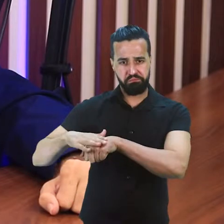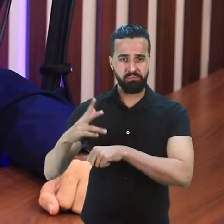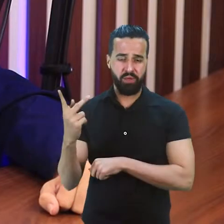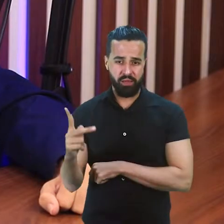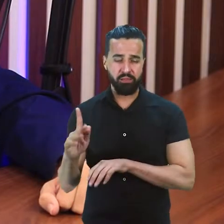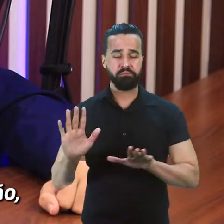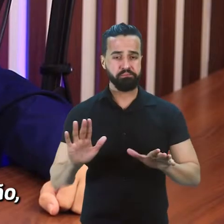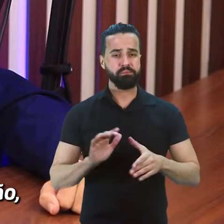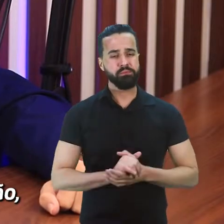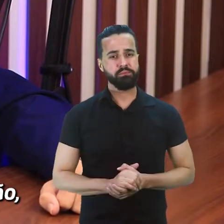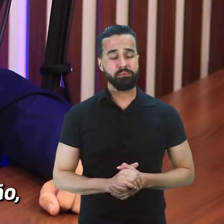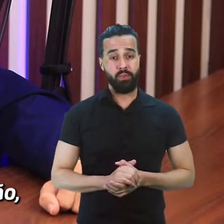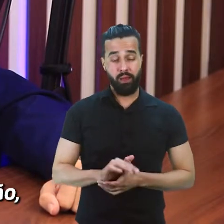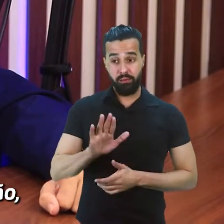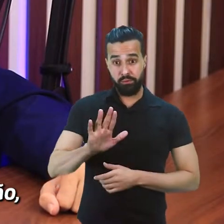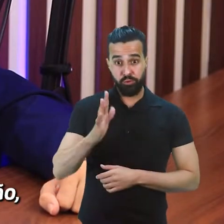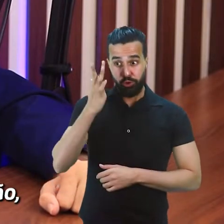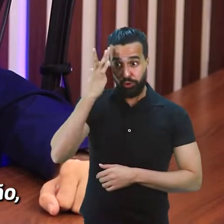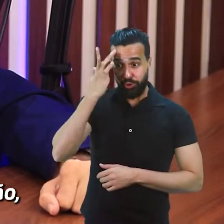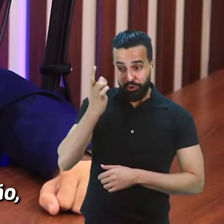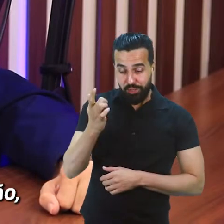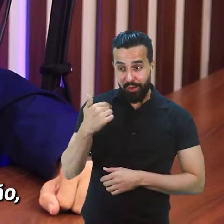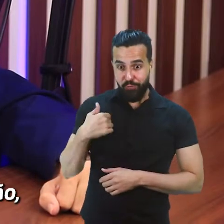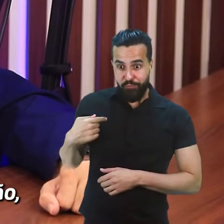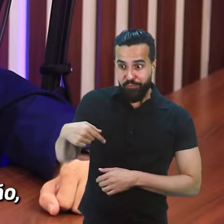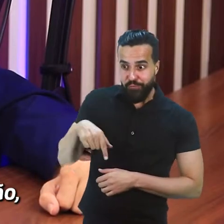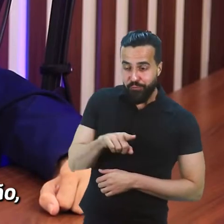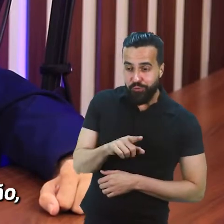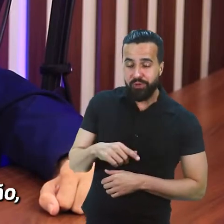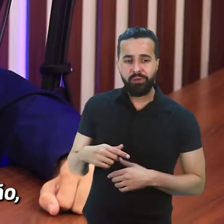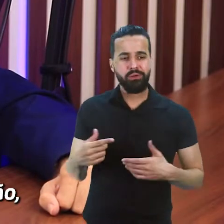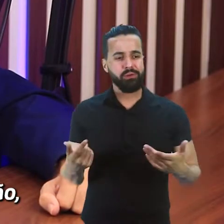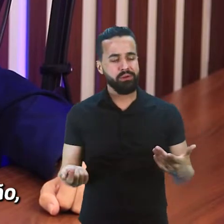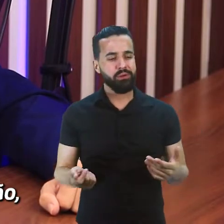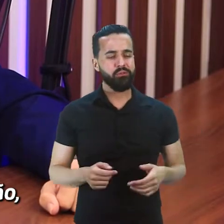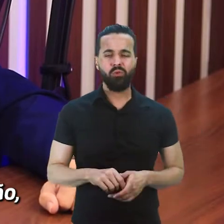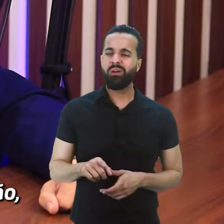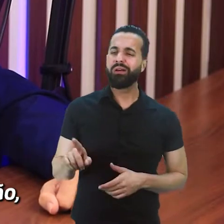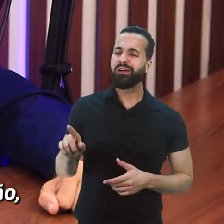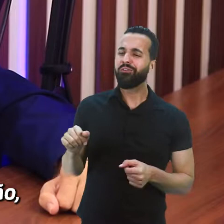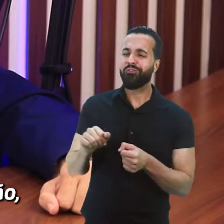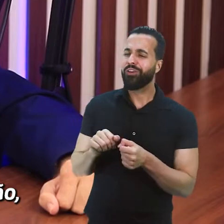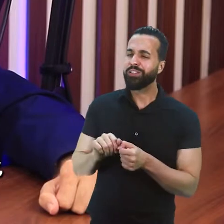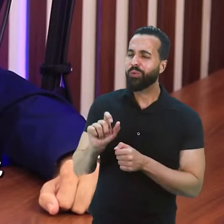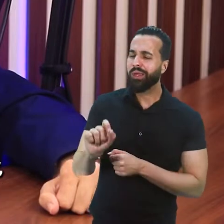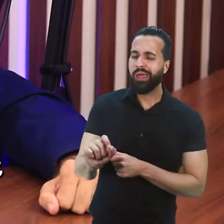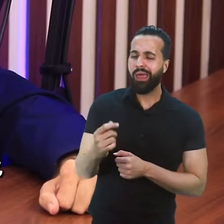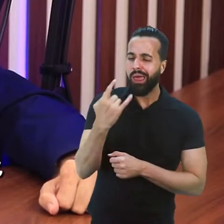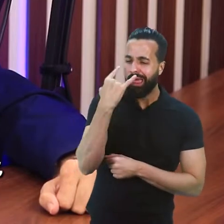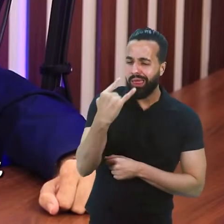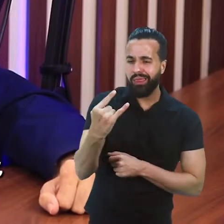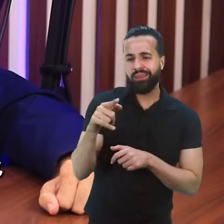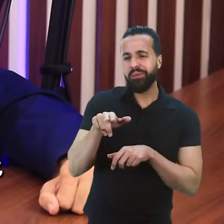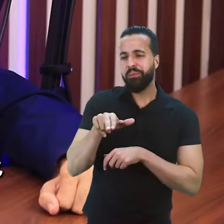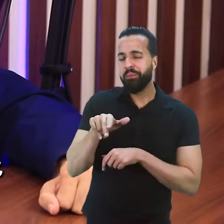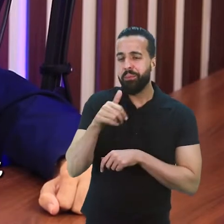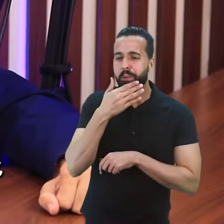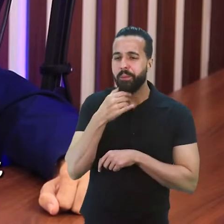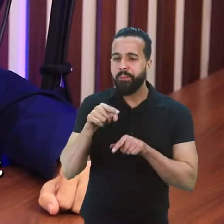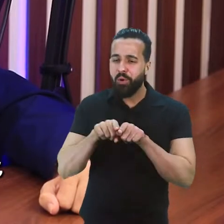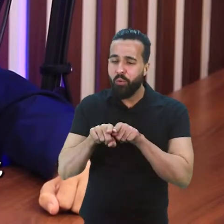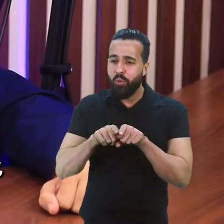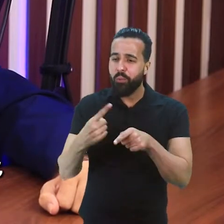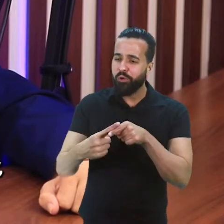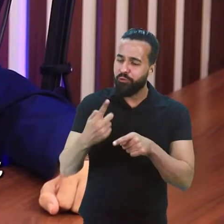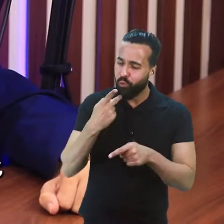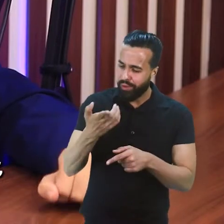cedo com o currículo lá, ela brincou comigo e falou assim, né, que encanto que você fez aí com meu irmão? Que ele disse que já é para te contratar, já